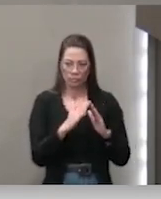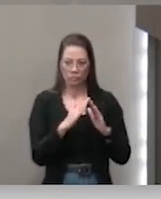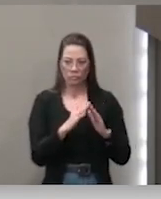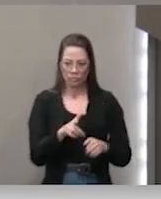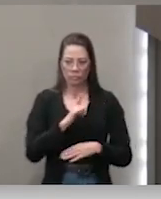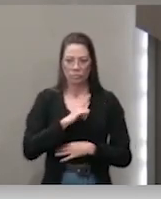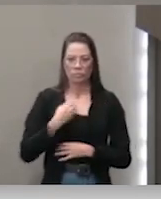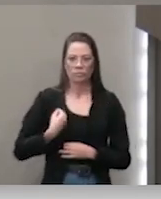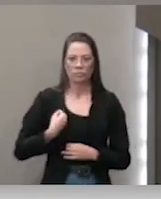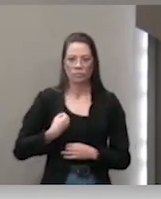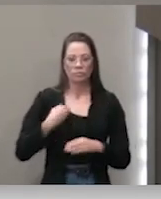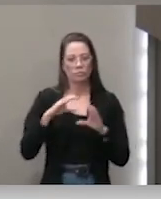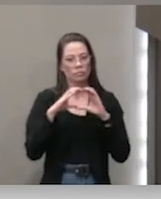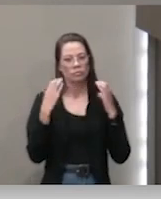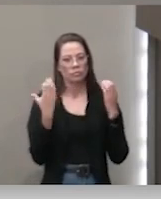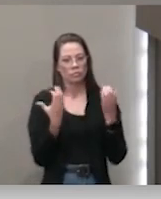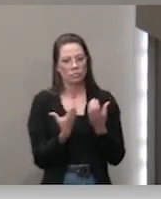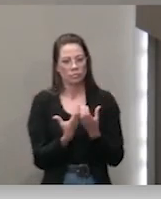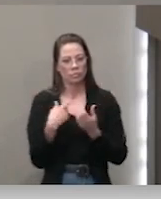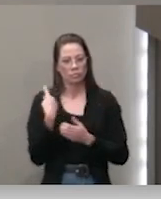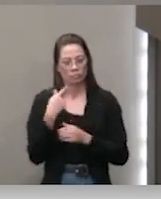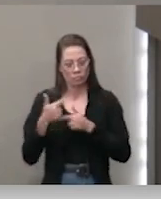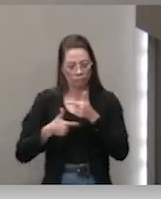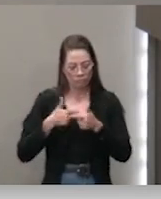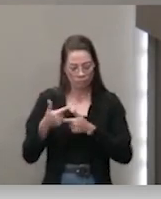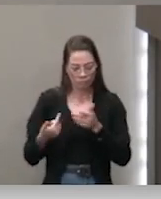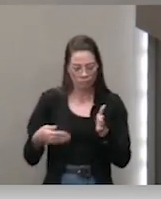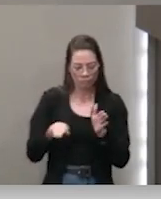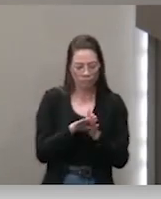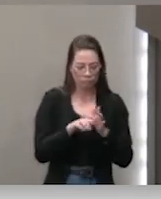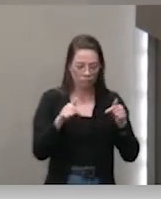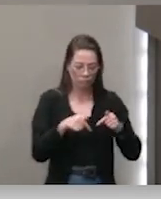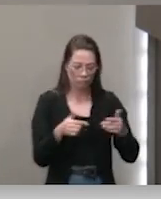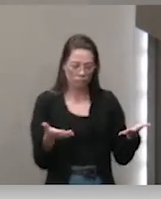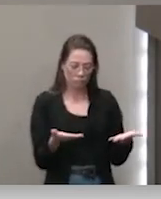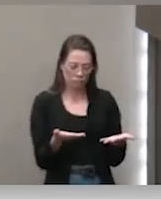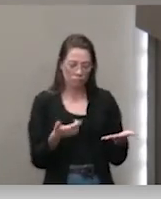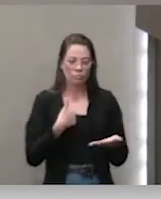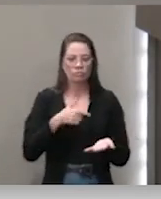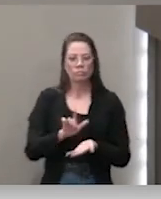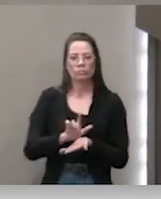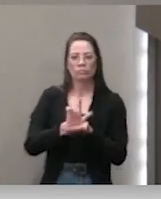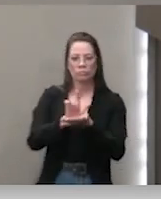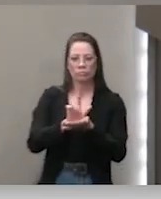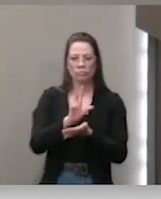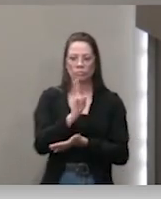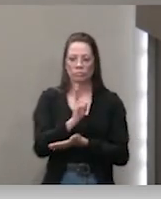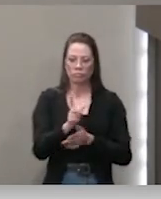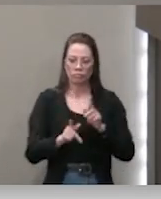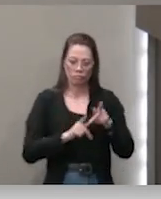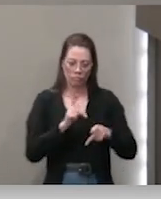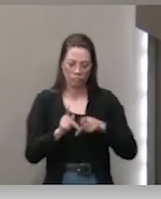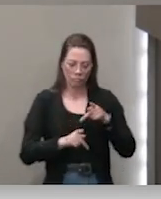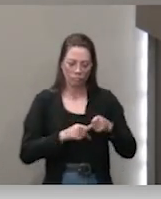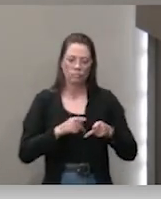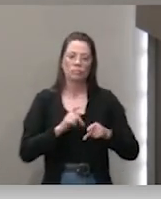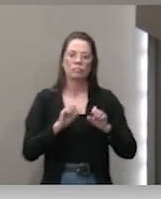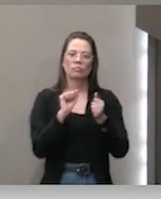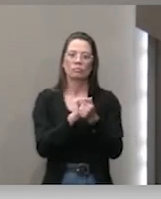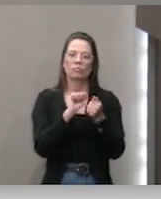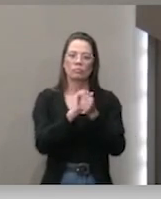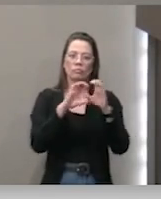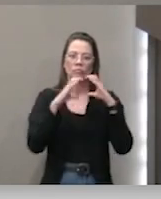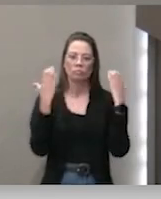gente veio lá da comunidade, e a gente trabalhou para chegar até aqui. Como líder comunitário, a gente trabalhou sempre pelo povo, trabalhamos sempre pela